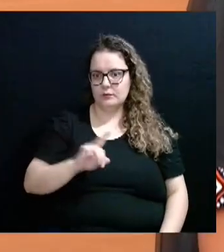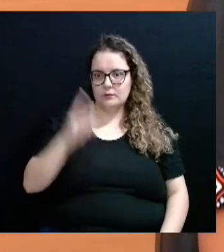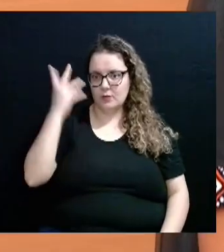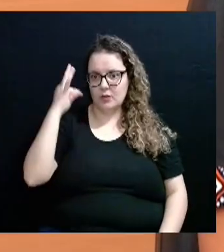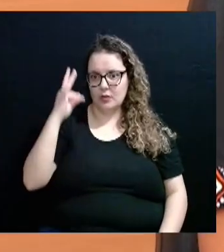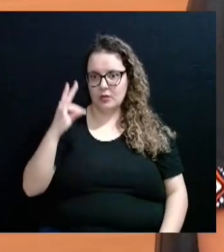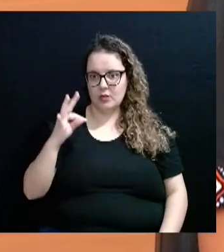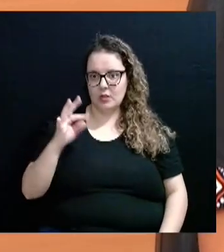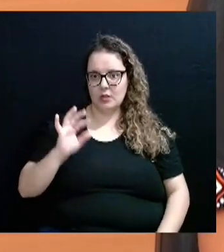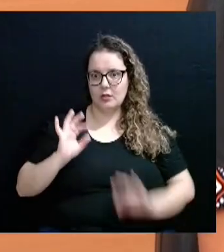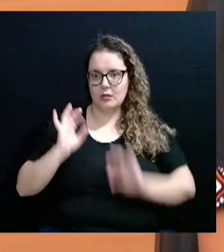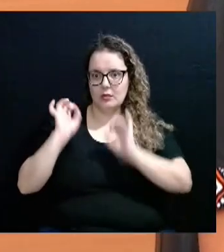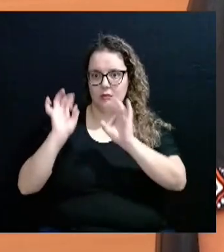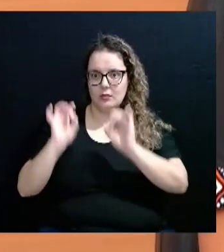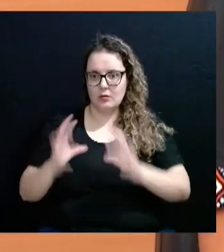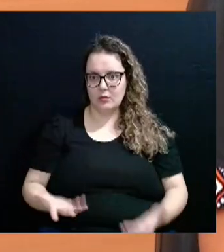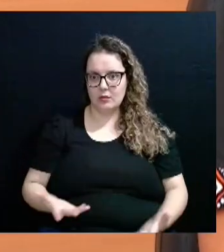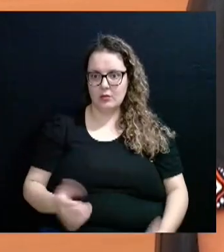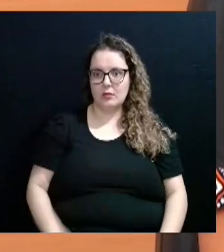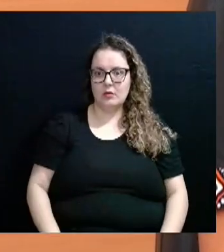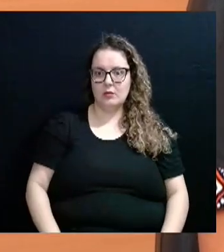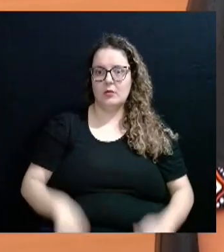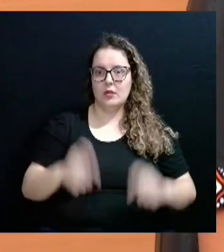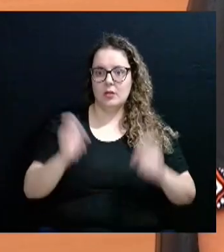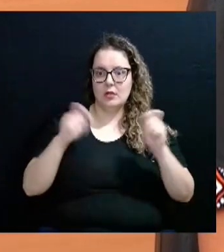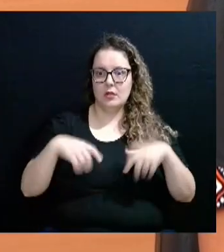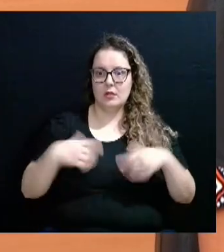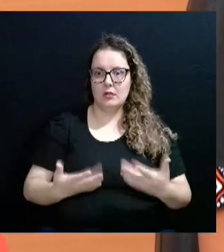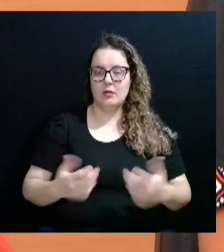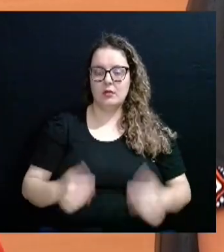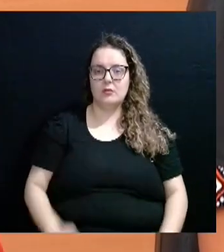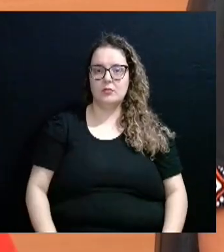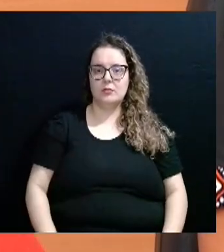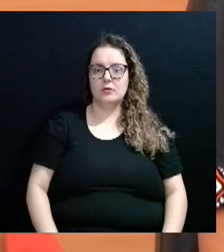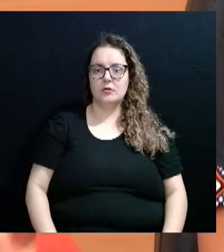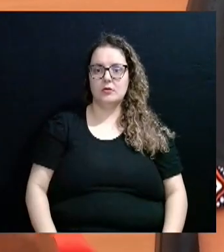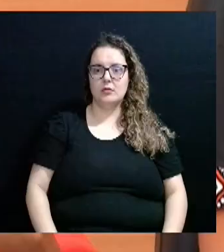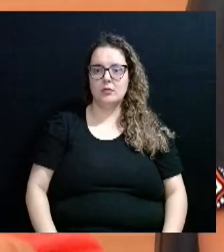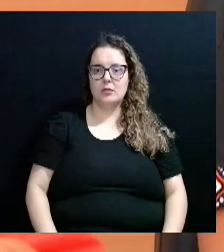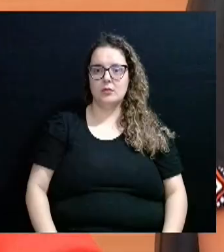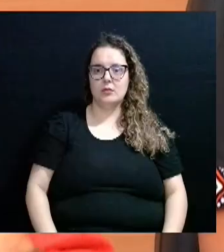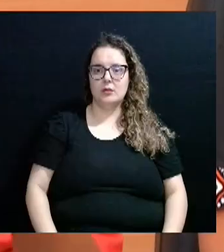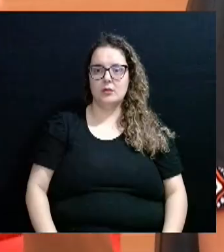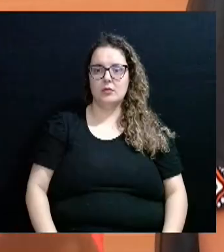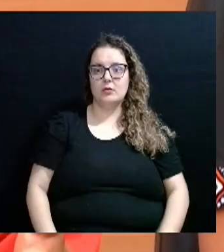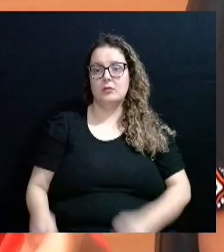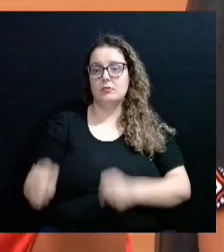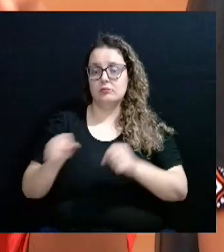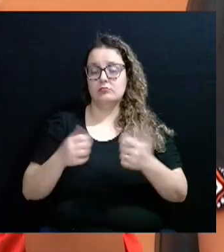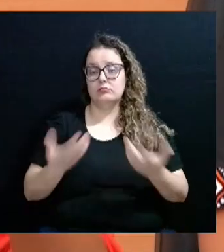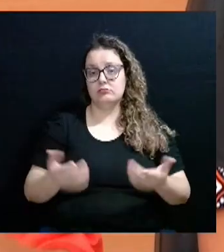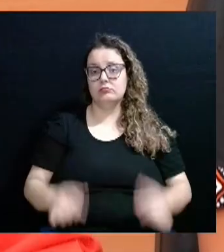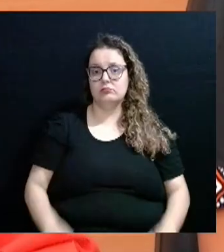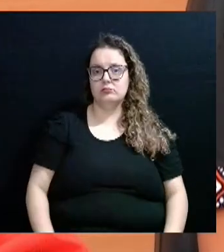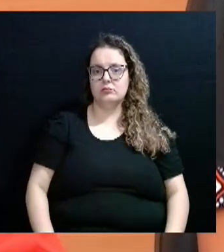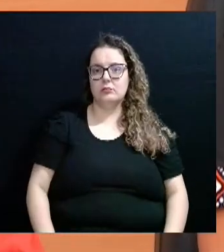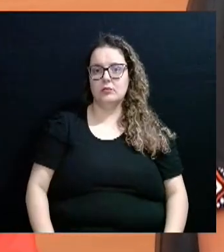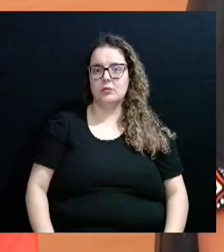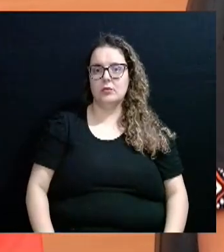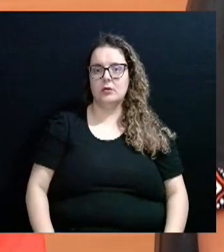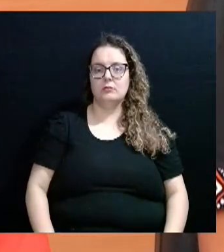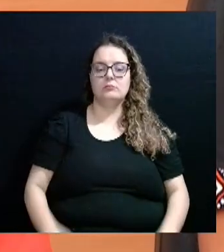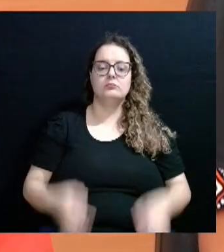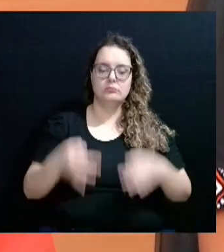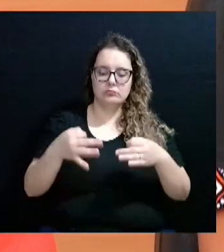espaço ou legitimar sua fala dentro de espaços de poder, né? Eram pessoas que tinham o seu poder justamente